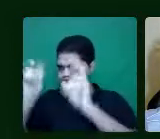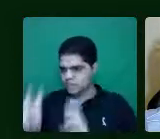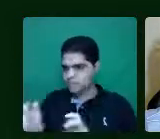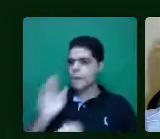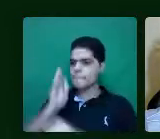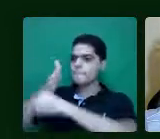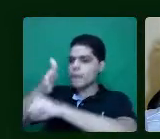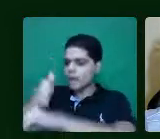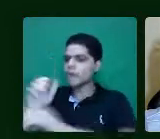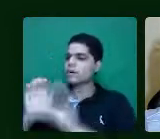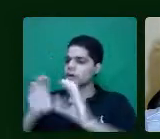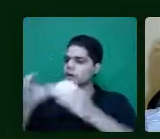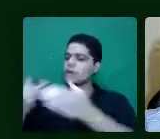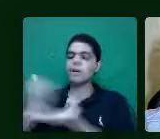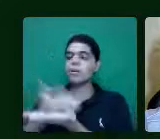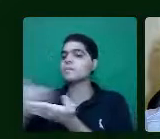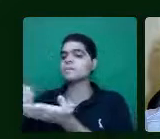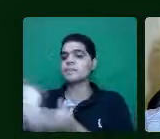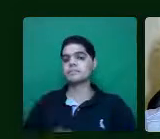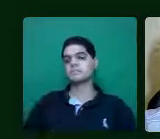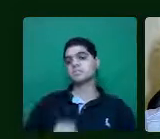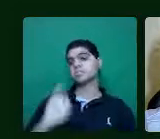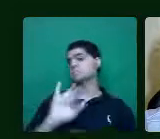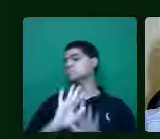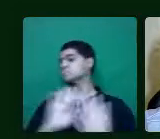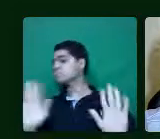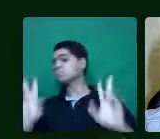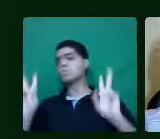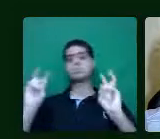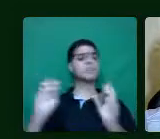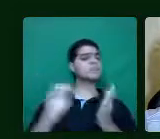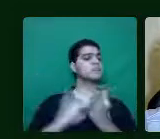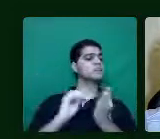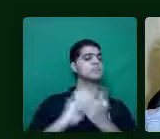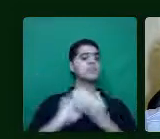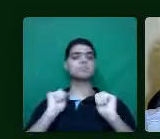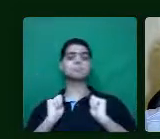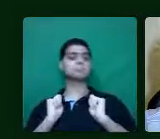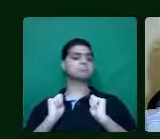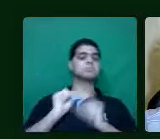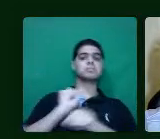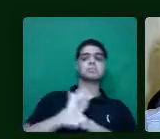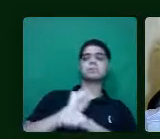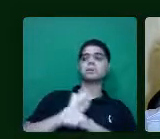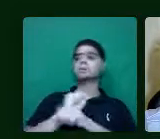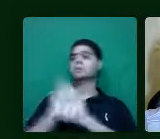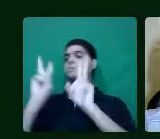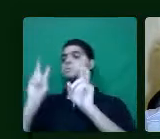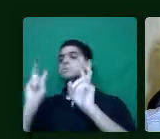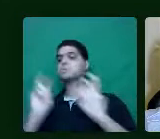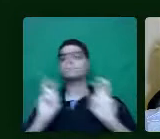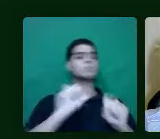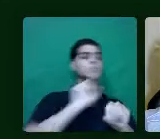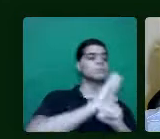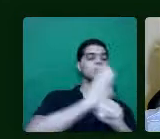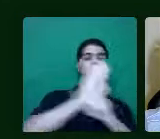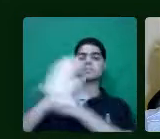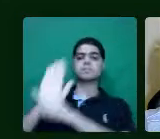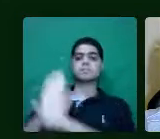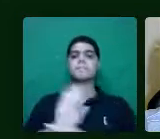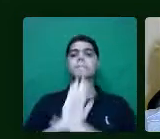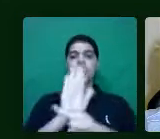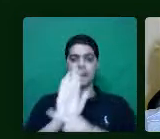mentoria. Se você não é, você fica ali esperando aparecer algum tema que você possa colaborar. Então, por isso, a gente está aí com uma rede já de